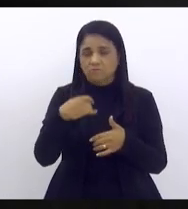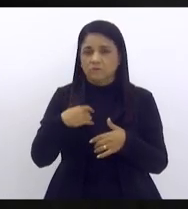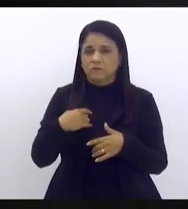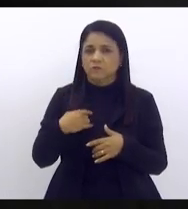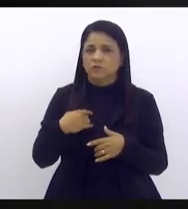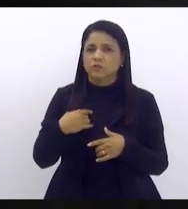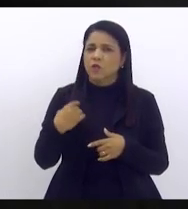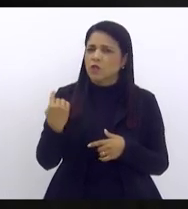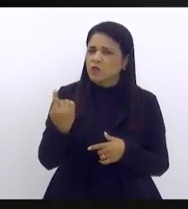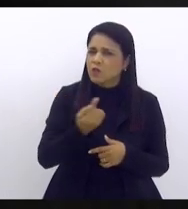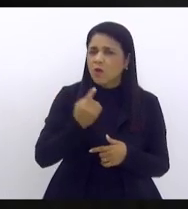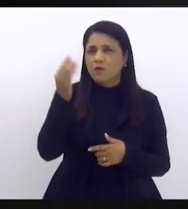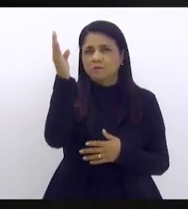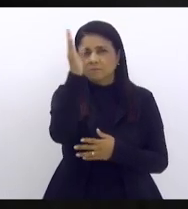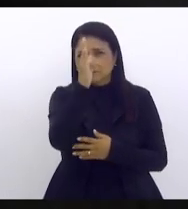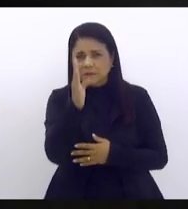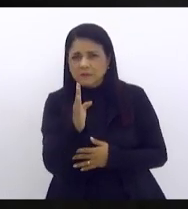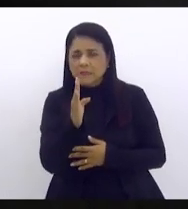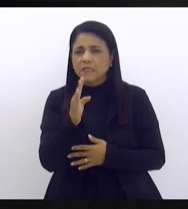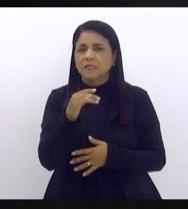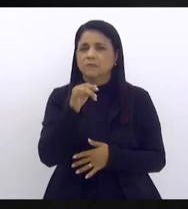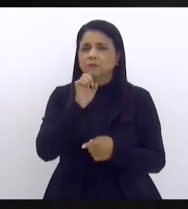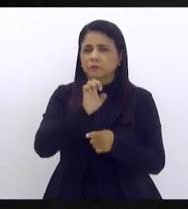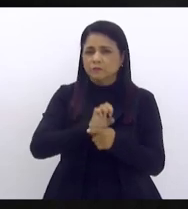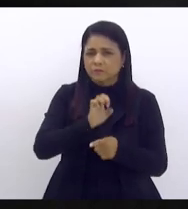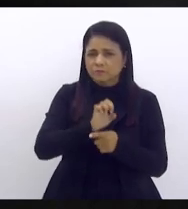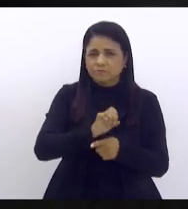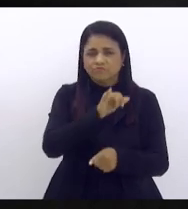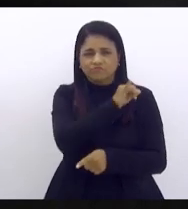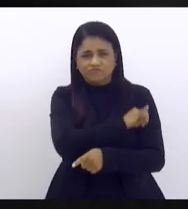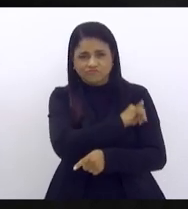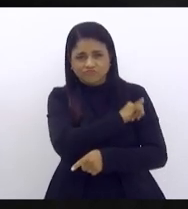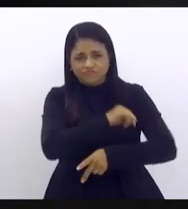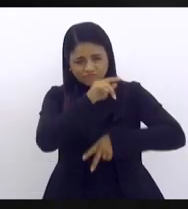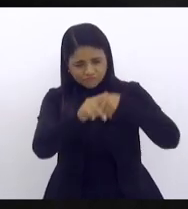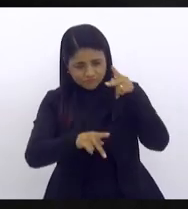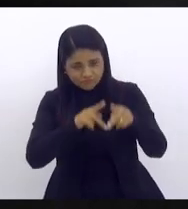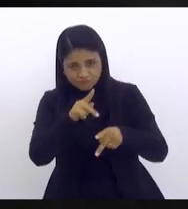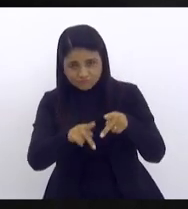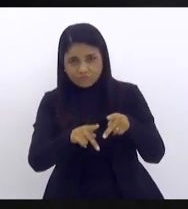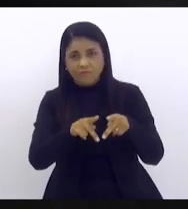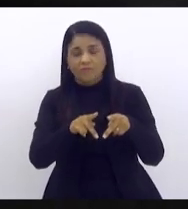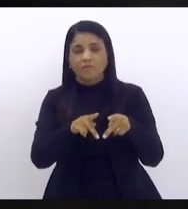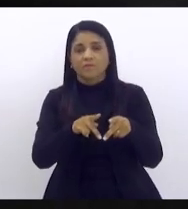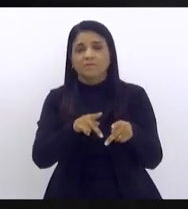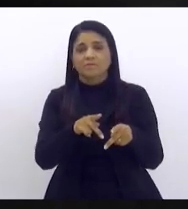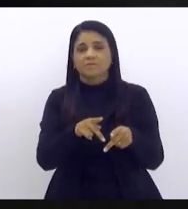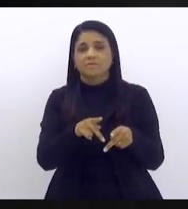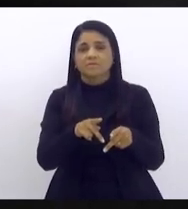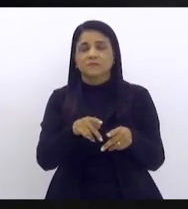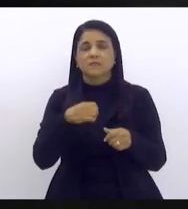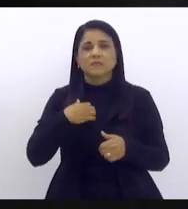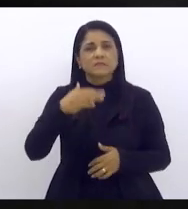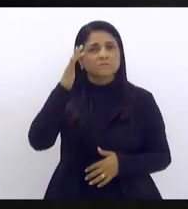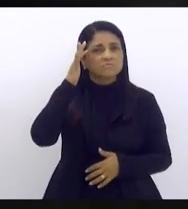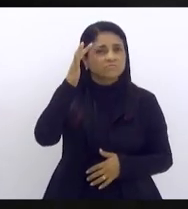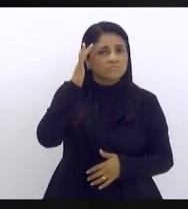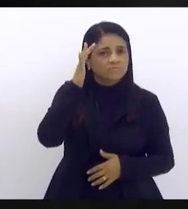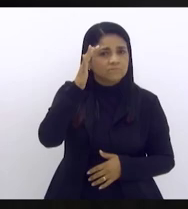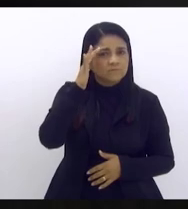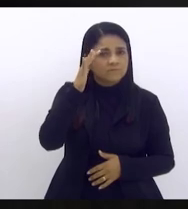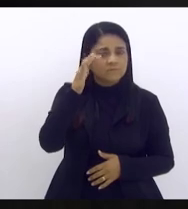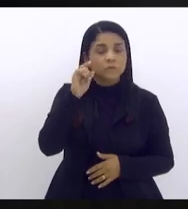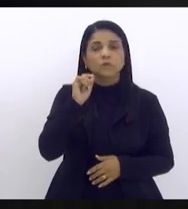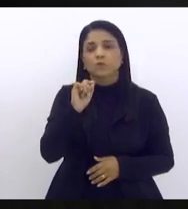quanto brasileiros, quanto fluminenses, quanto carioca, precisamos fazer uma reflexão, né, da importância